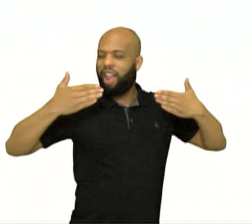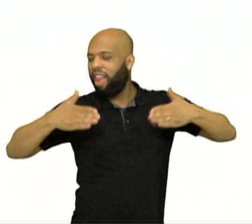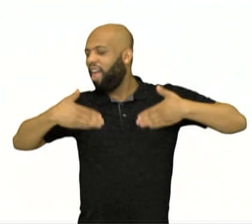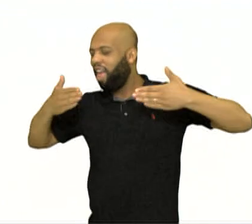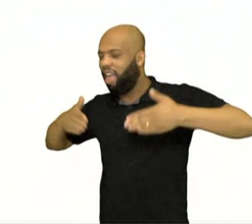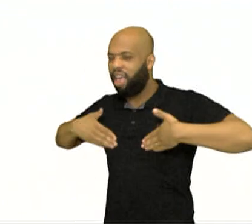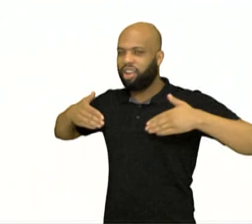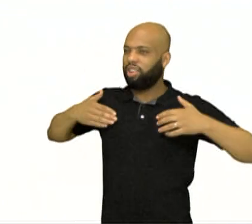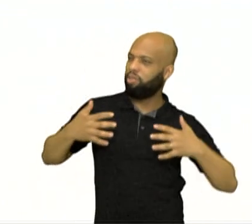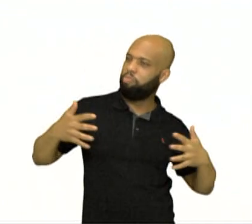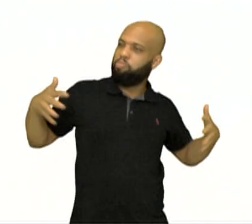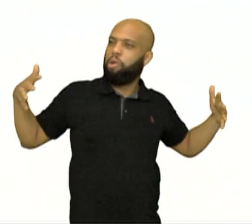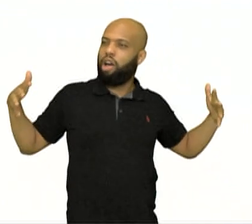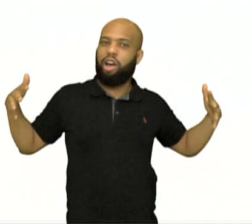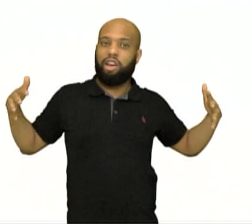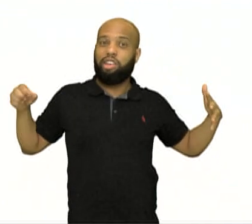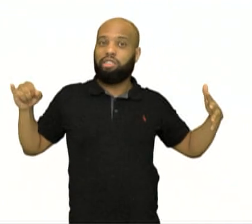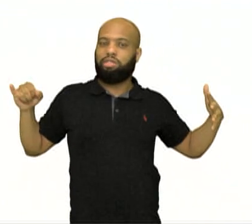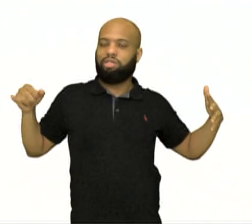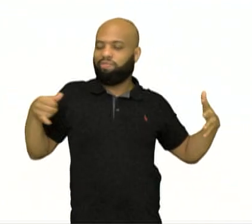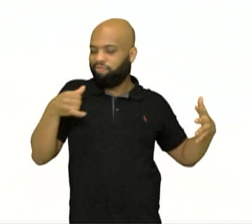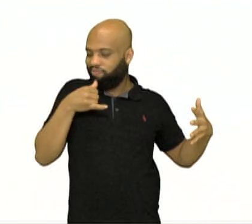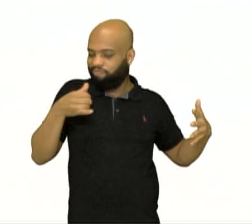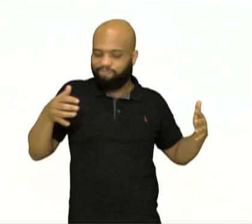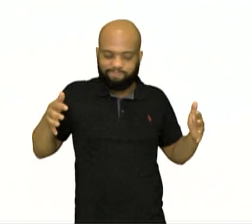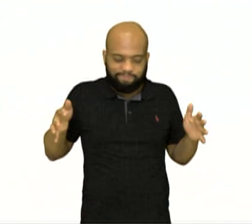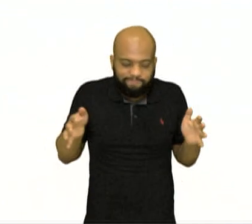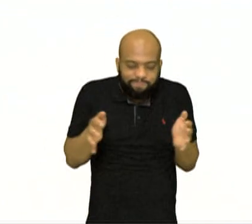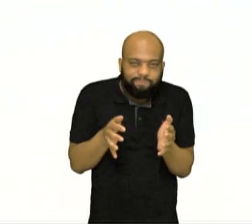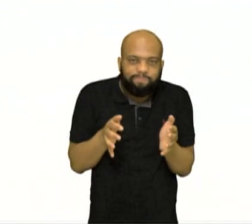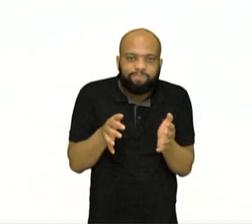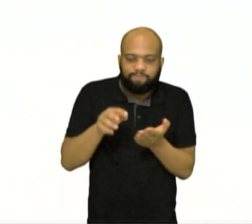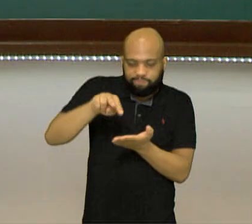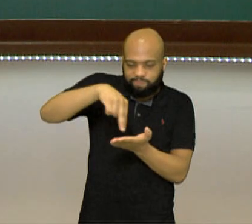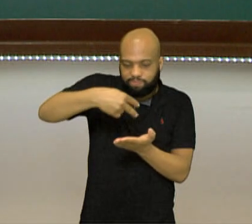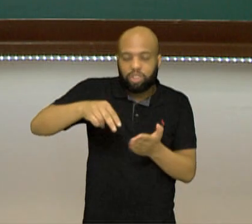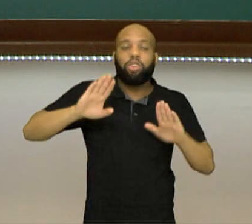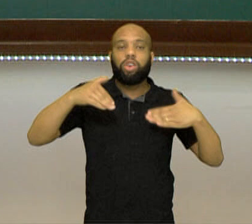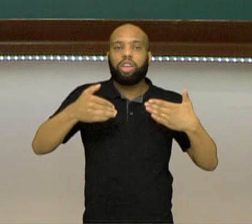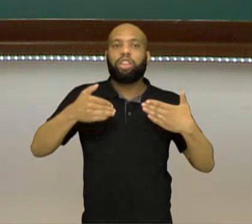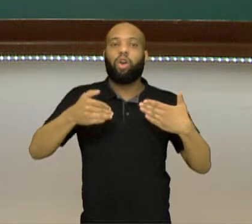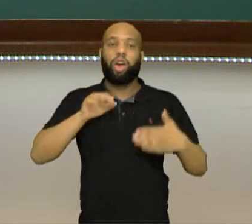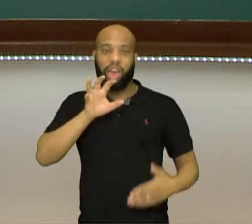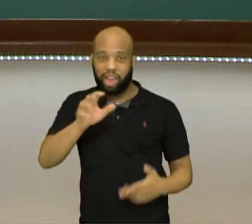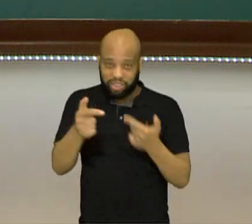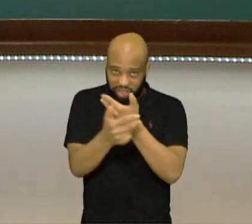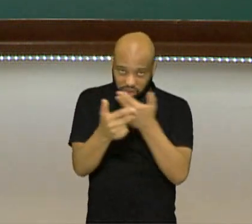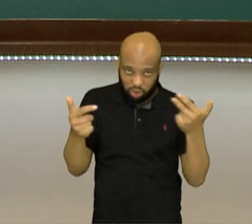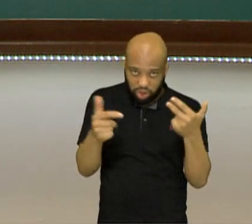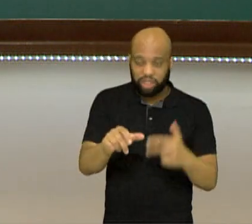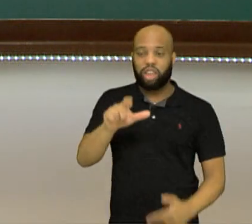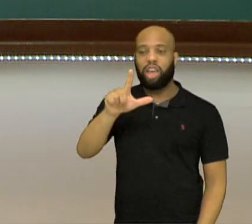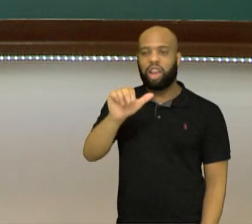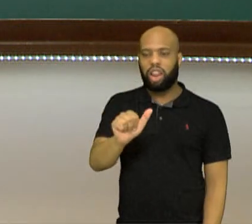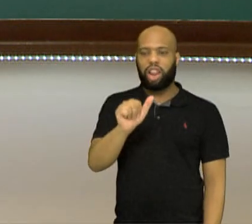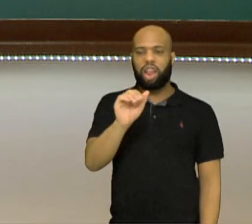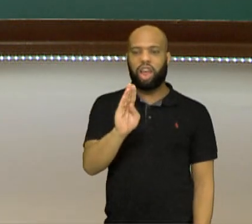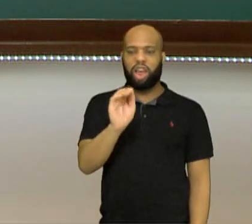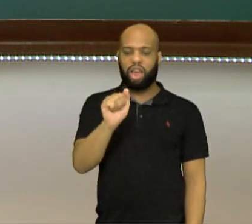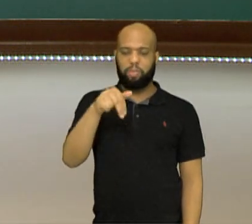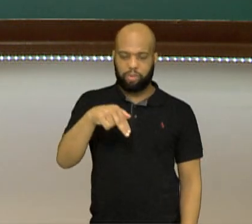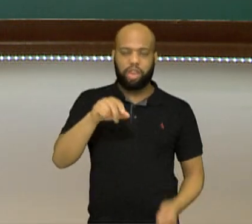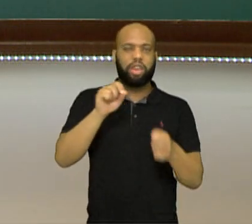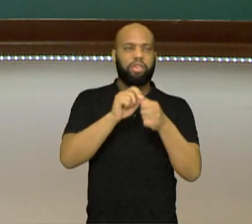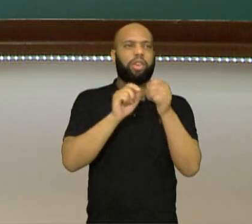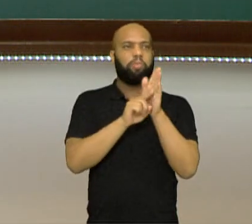E quando eu tô triste, quando eu tô recolhido, então tudo isso o Laban vai levar para dentro das suas